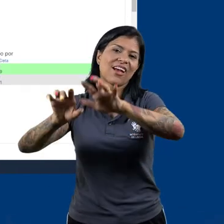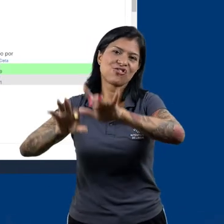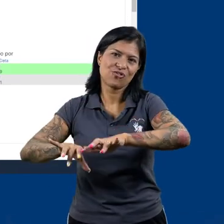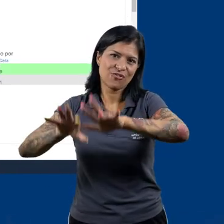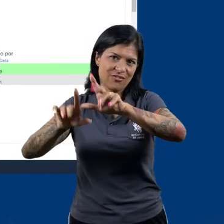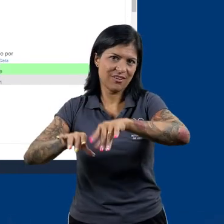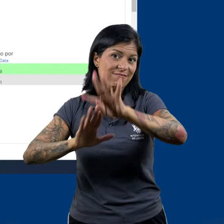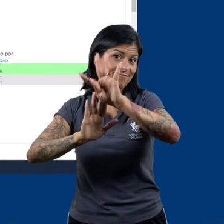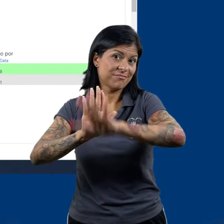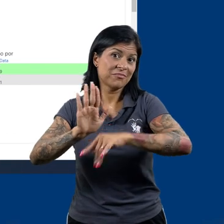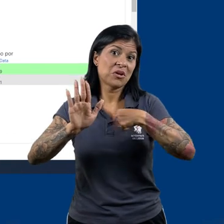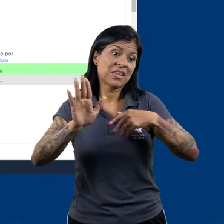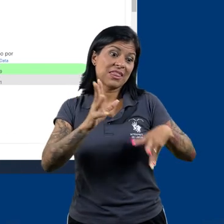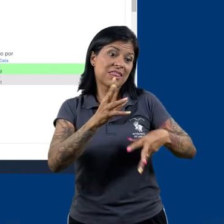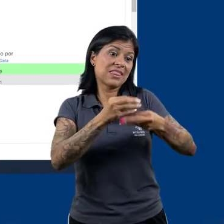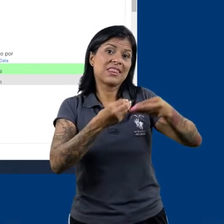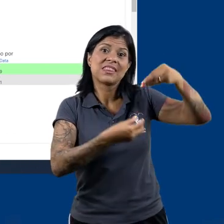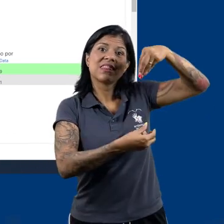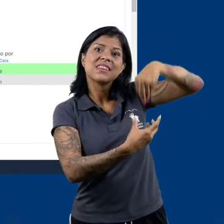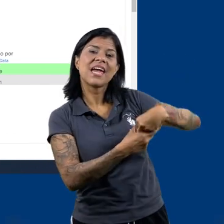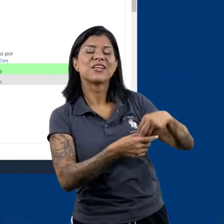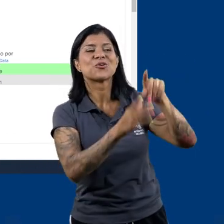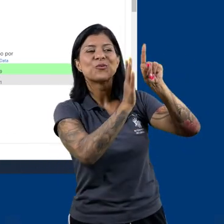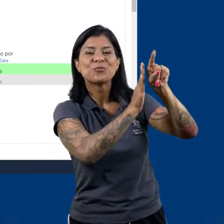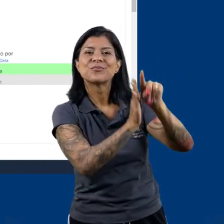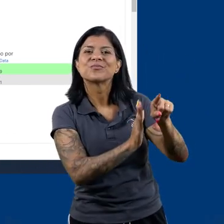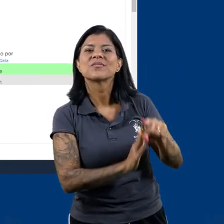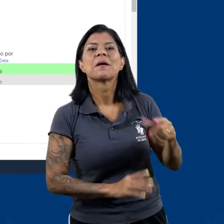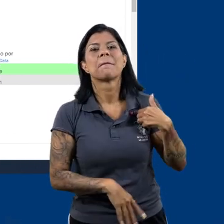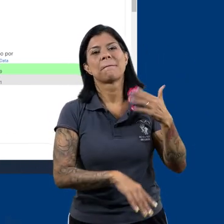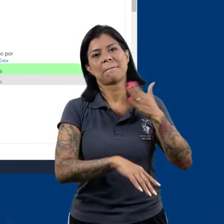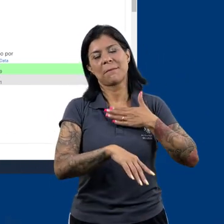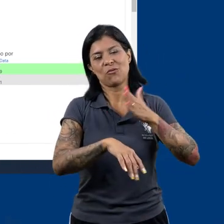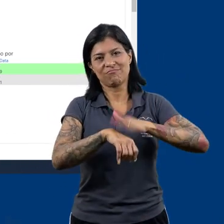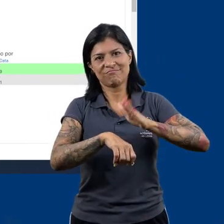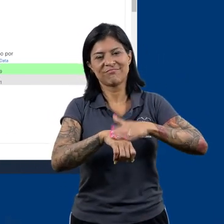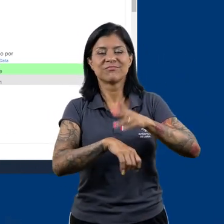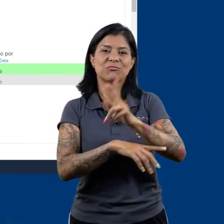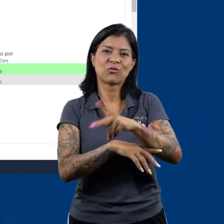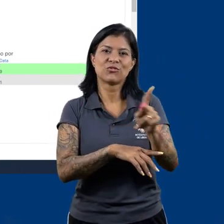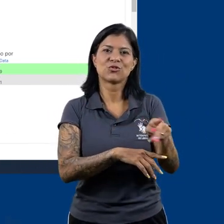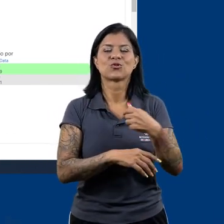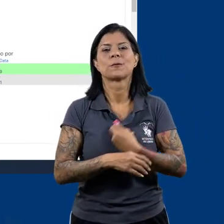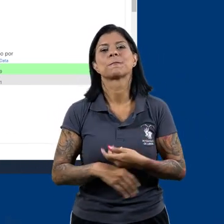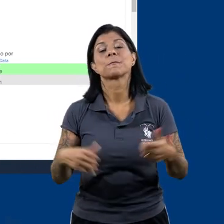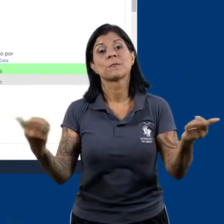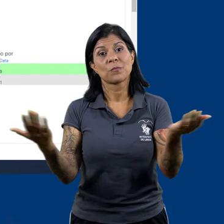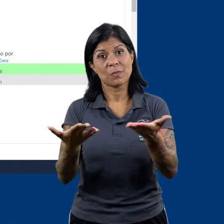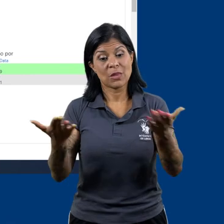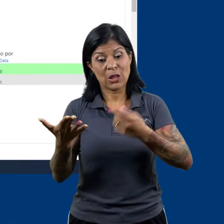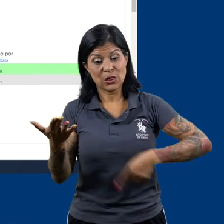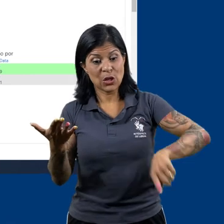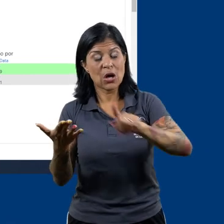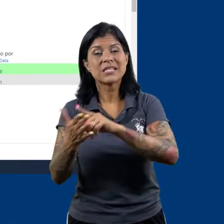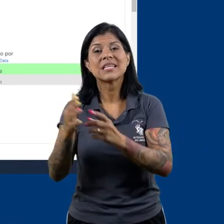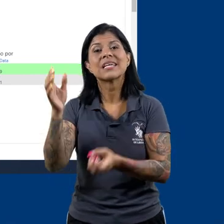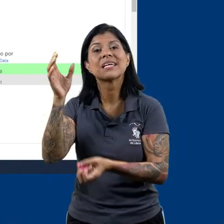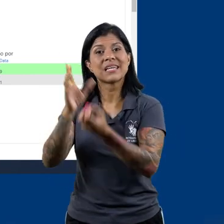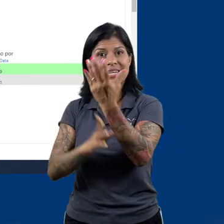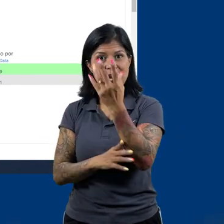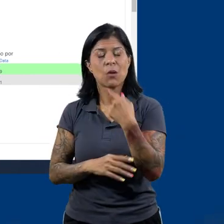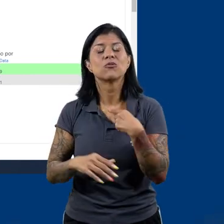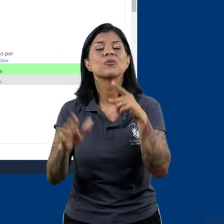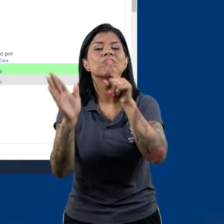questão o tipo dissertativo no meu banco de questões de 6 Professor agora